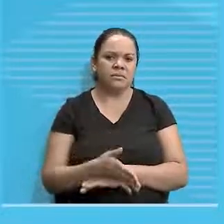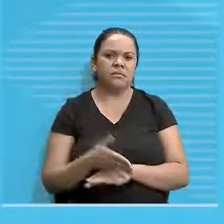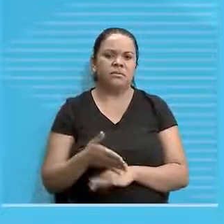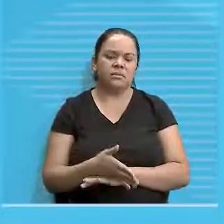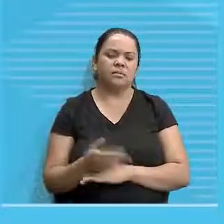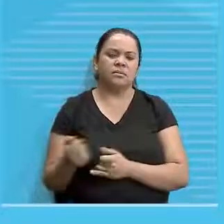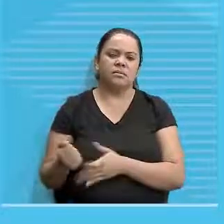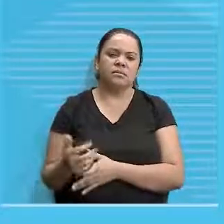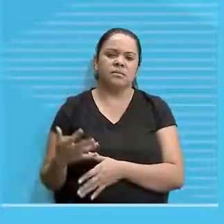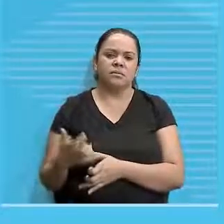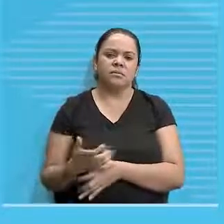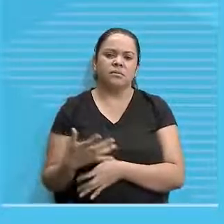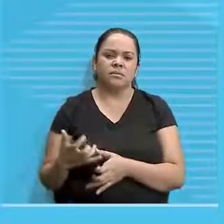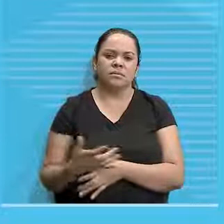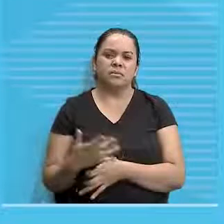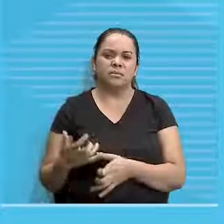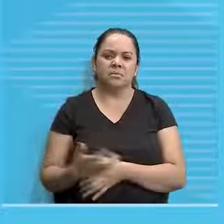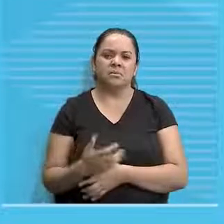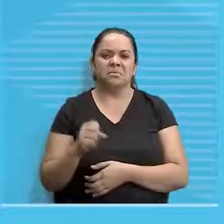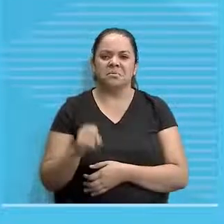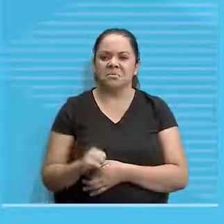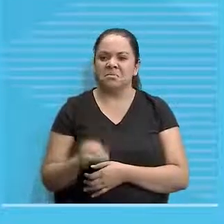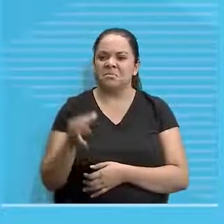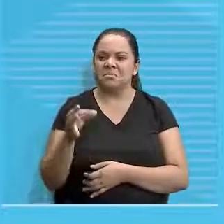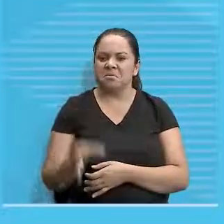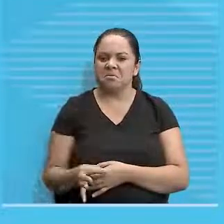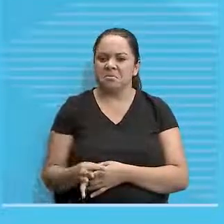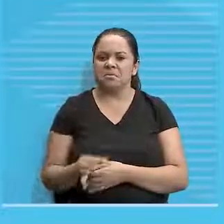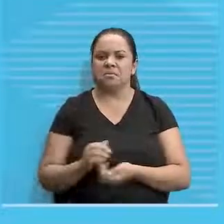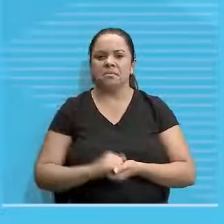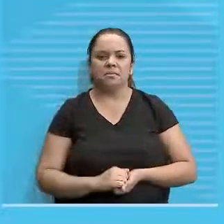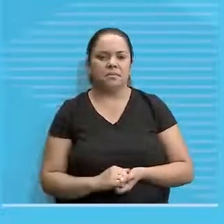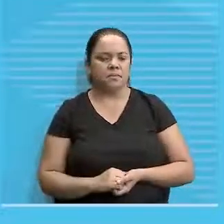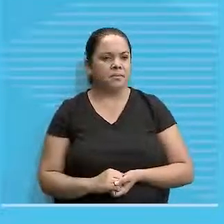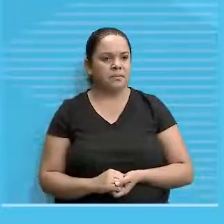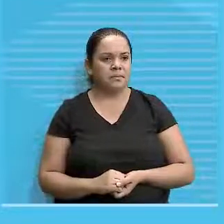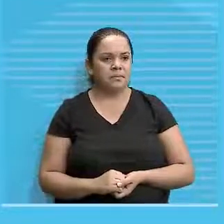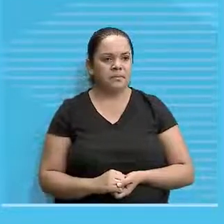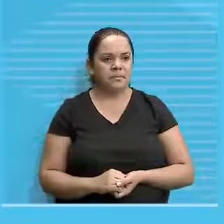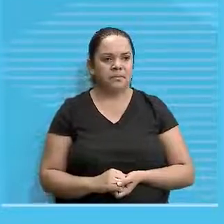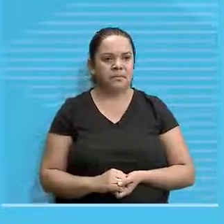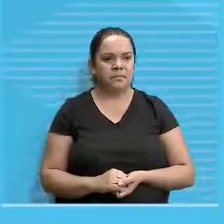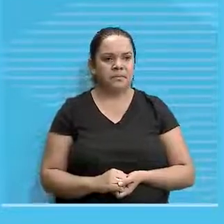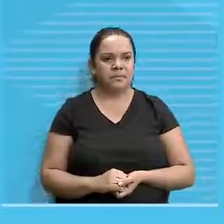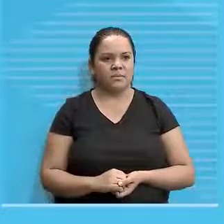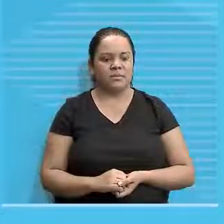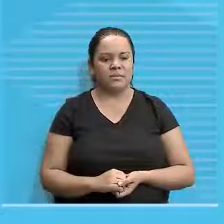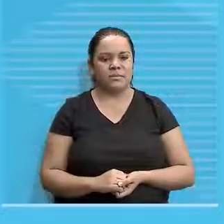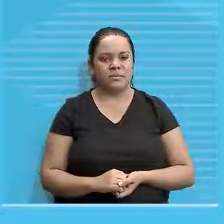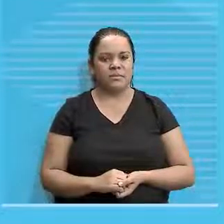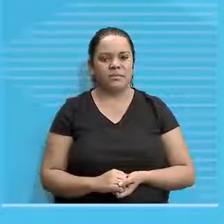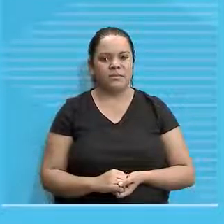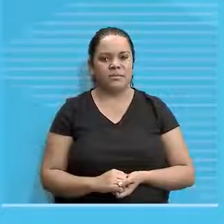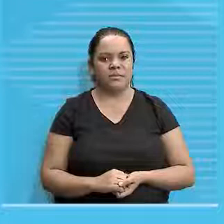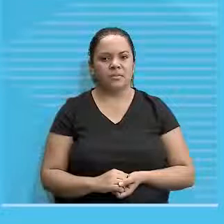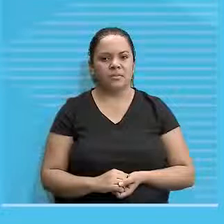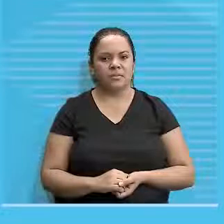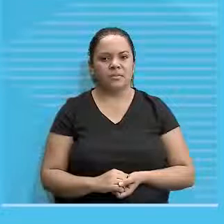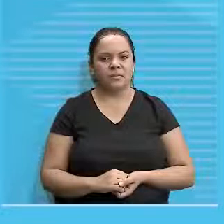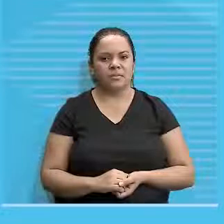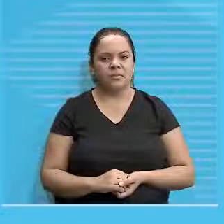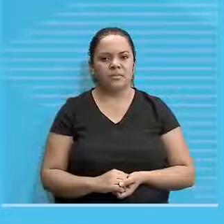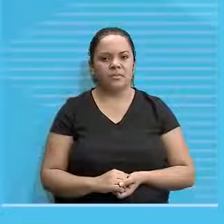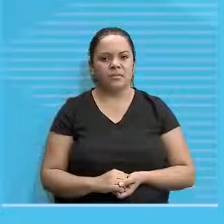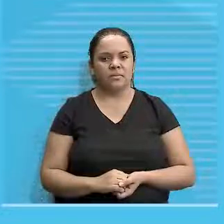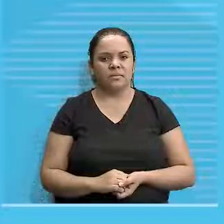me ouvindo. Se tá tudo certinho, eu tô falando aqui agora com vocês, então coloca aqui